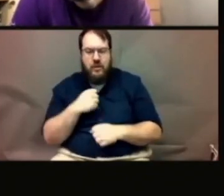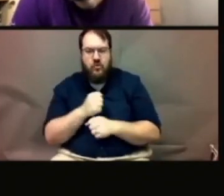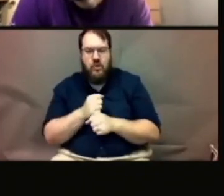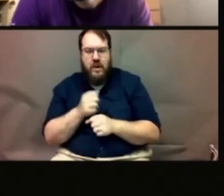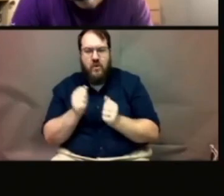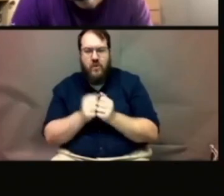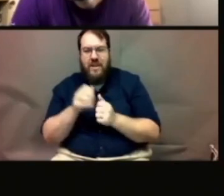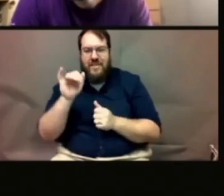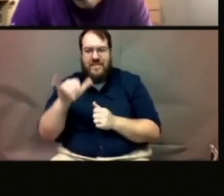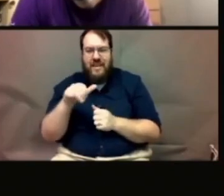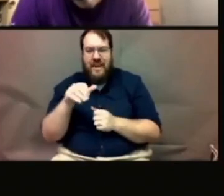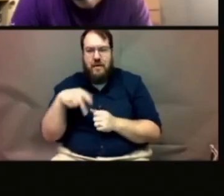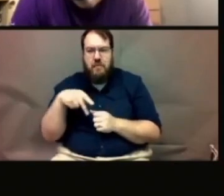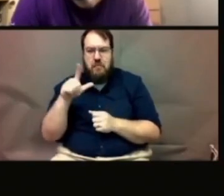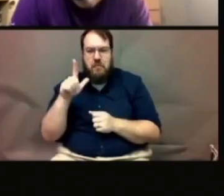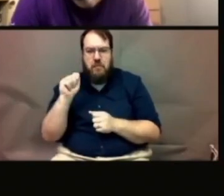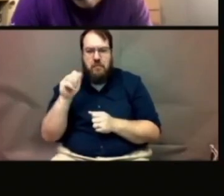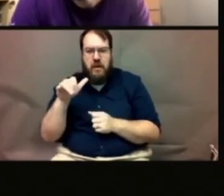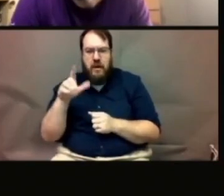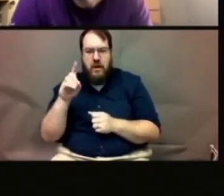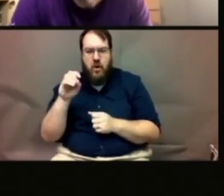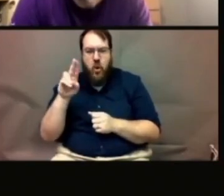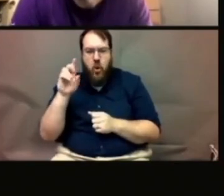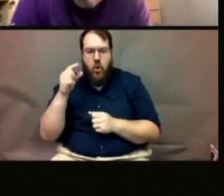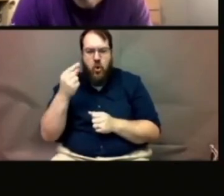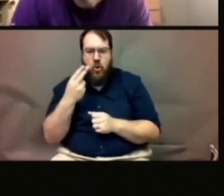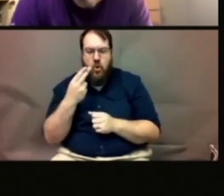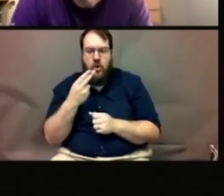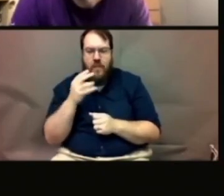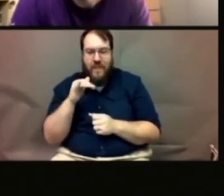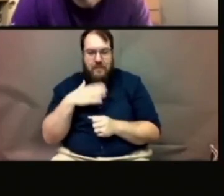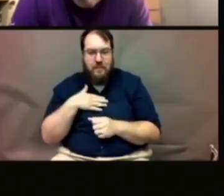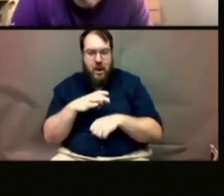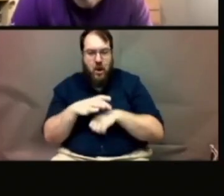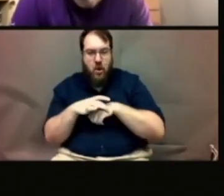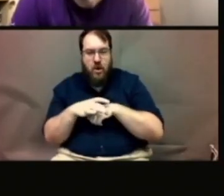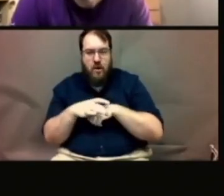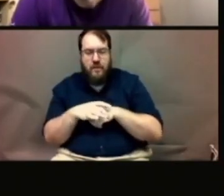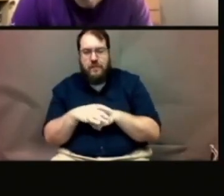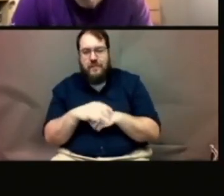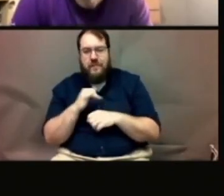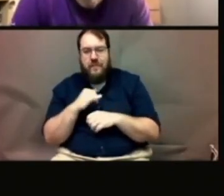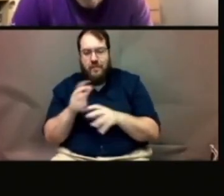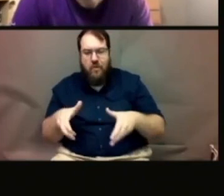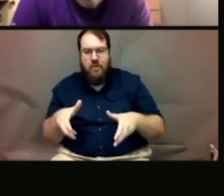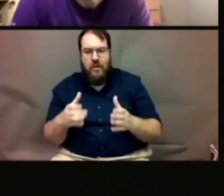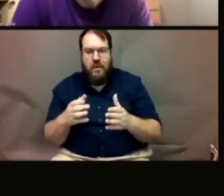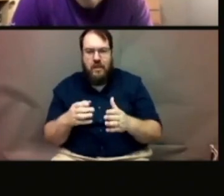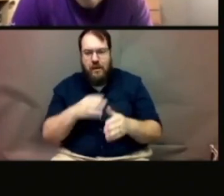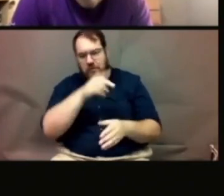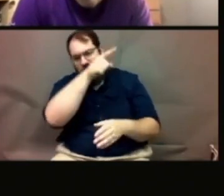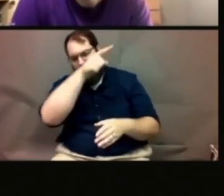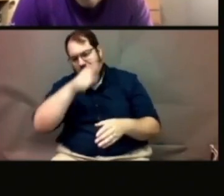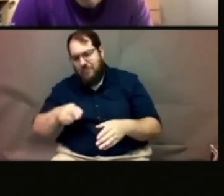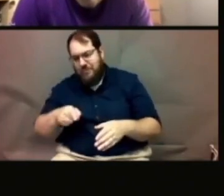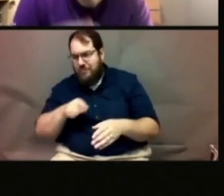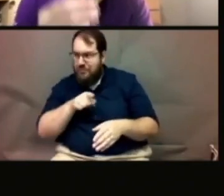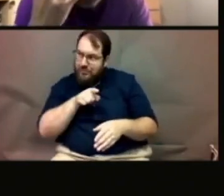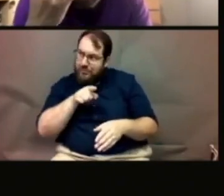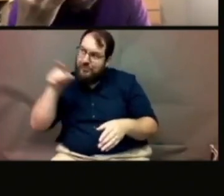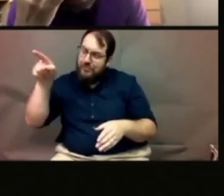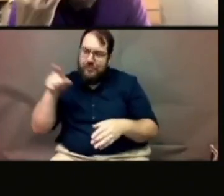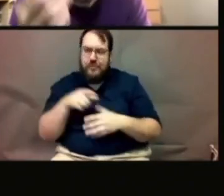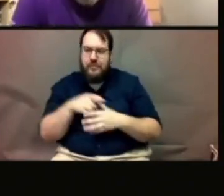e eu fiz esse controle de massinhas. Então, aqui é o meu terra onde eu desenho minha massinha de ir para